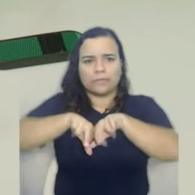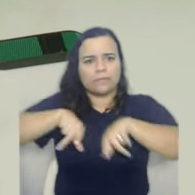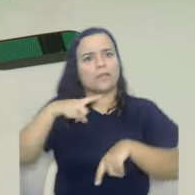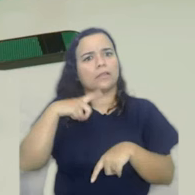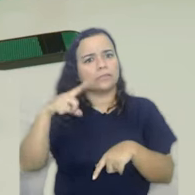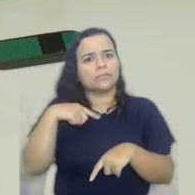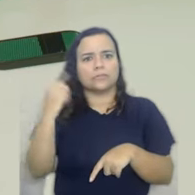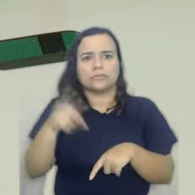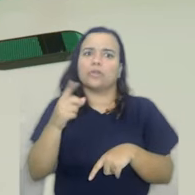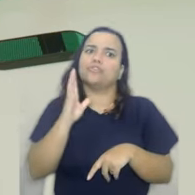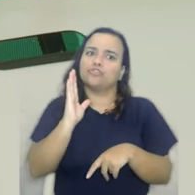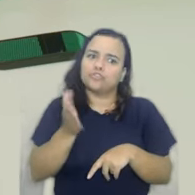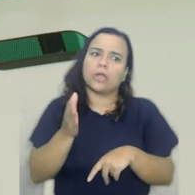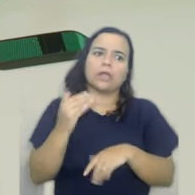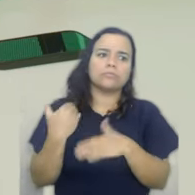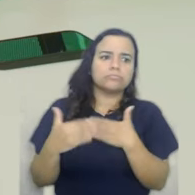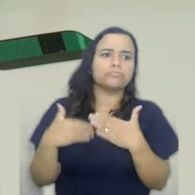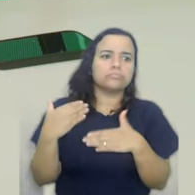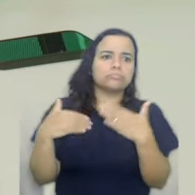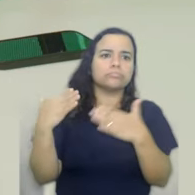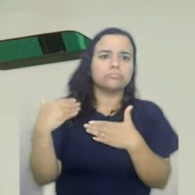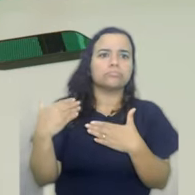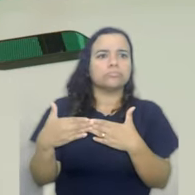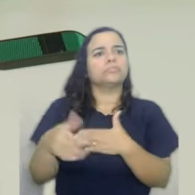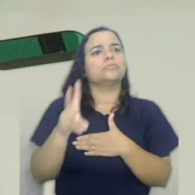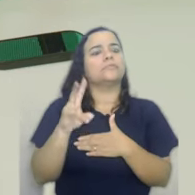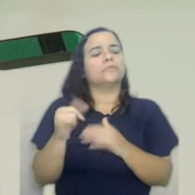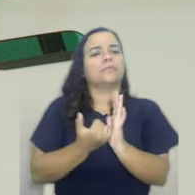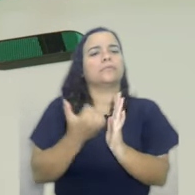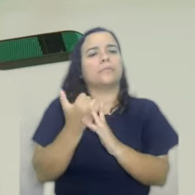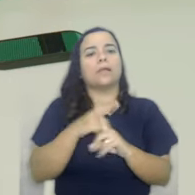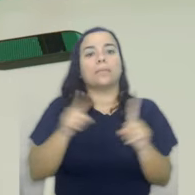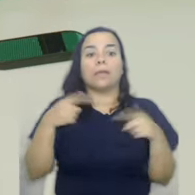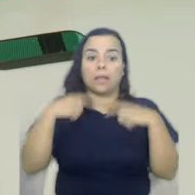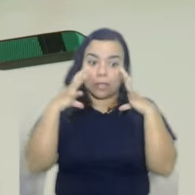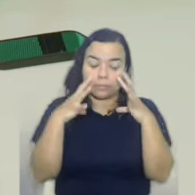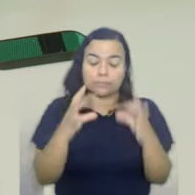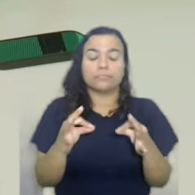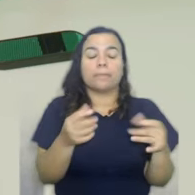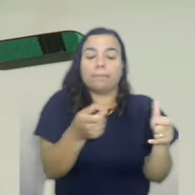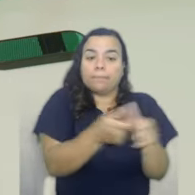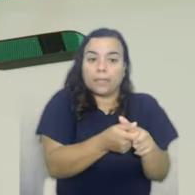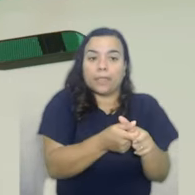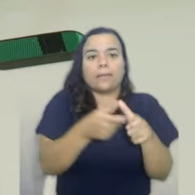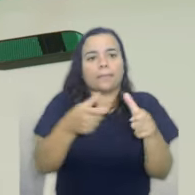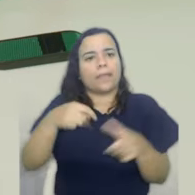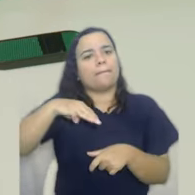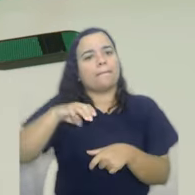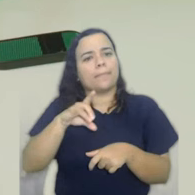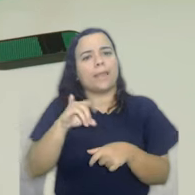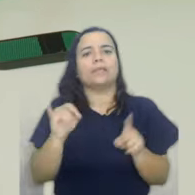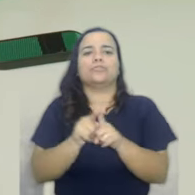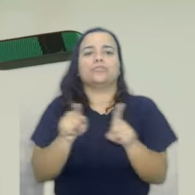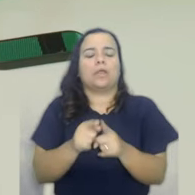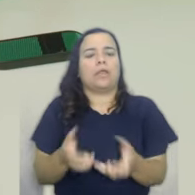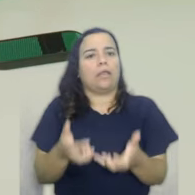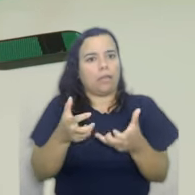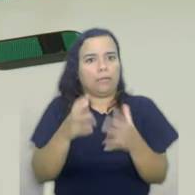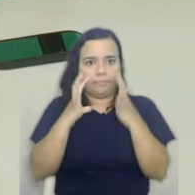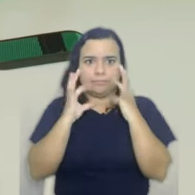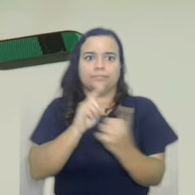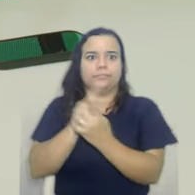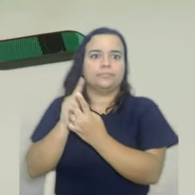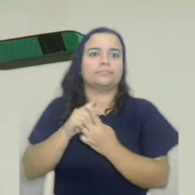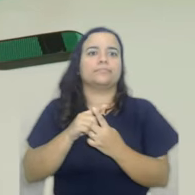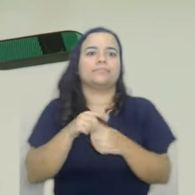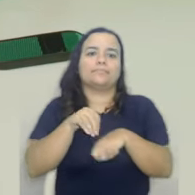incubados que vai sair em breve mas que a gente quer atender exatamente o pequeno e o médio produtor ali eh para você ter uma ideia spoiler